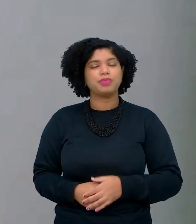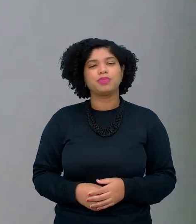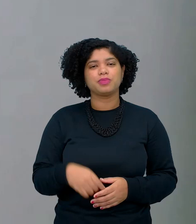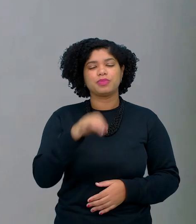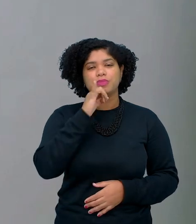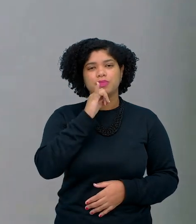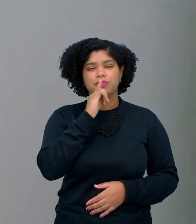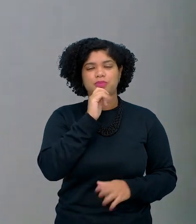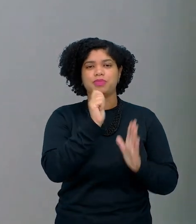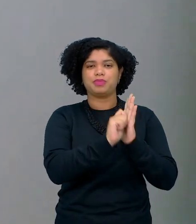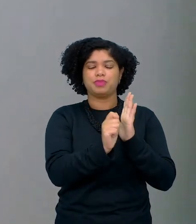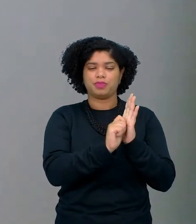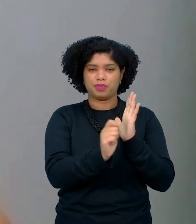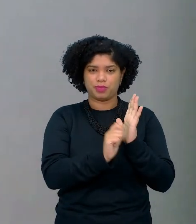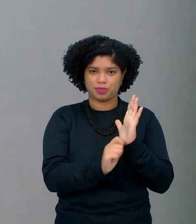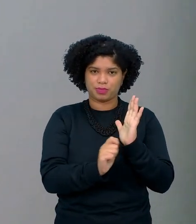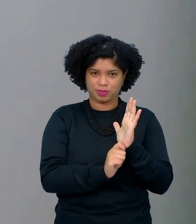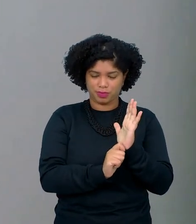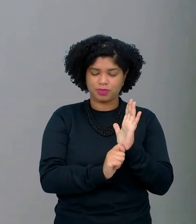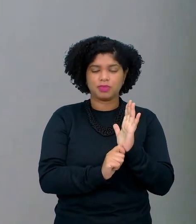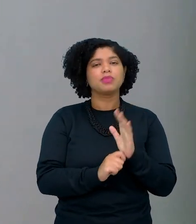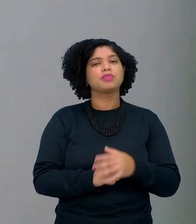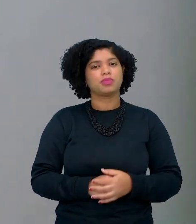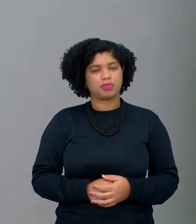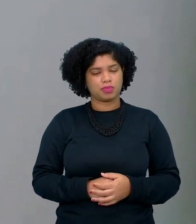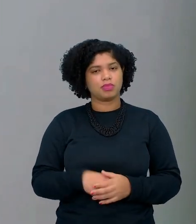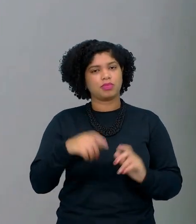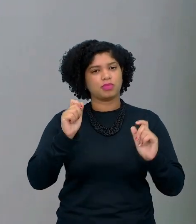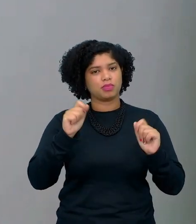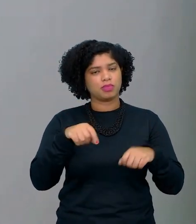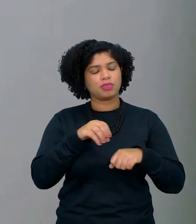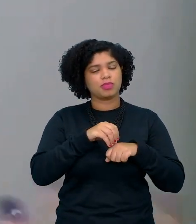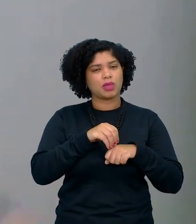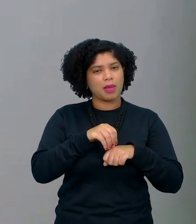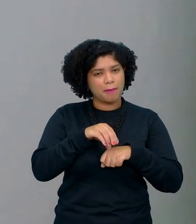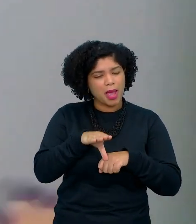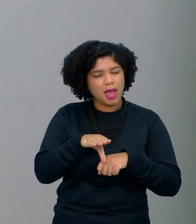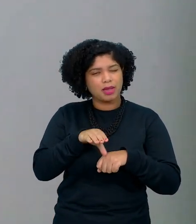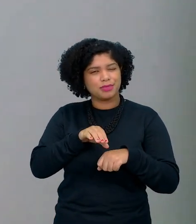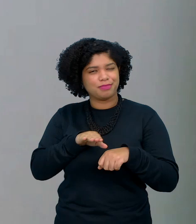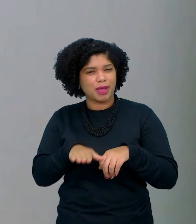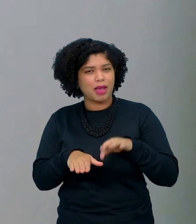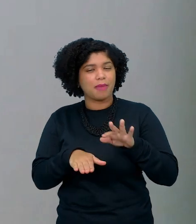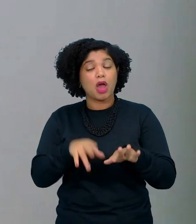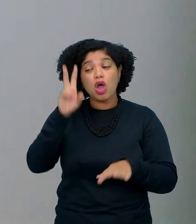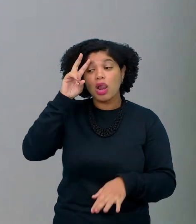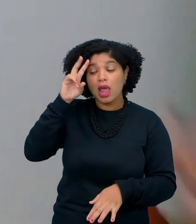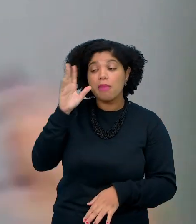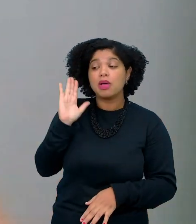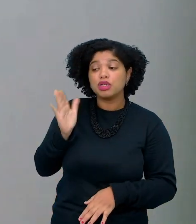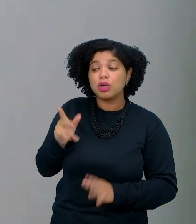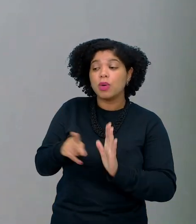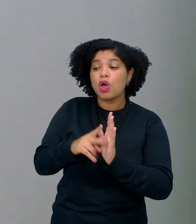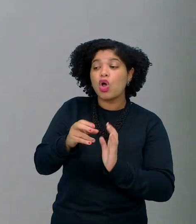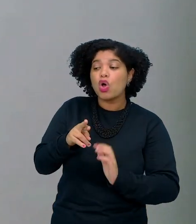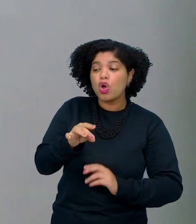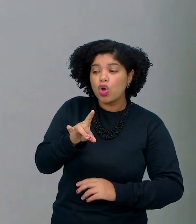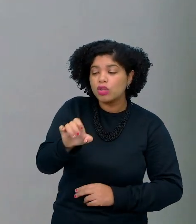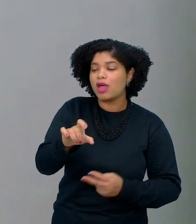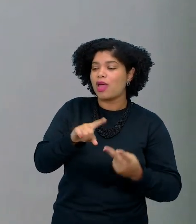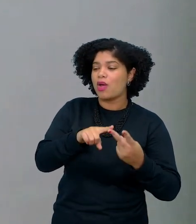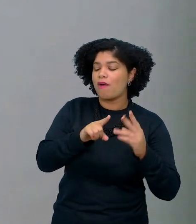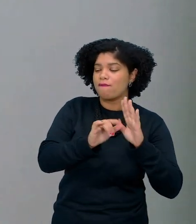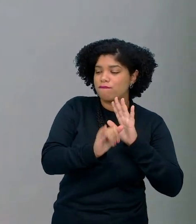a escrita, né? Dá o passo a passo para eles também, ó, já falamos da literatura de cordel, já falamos da fábula